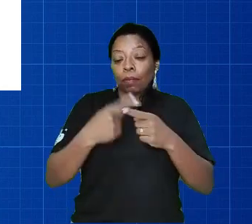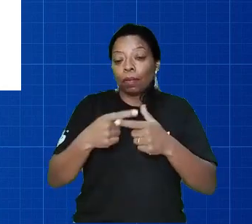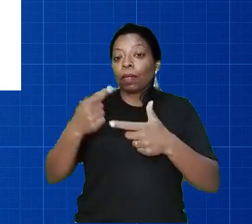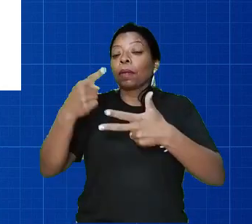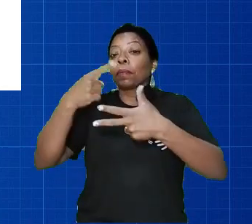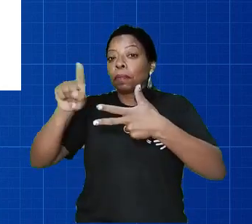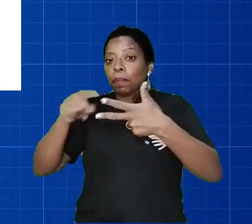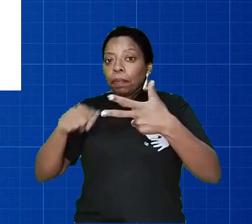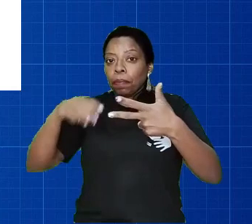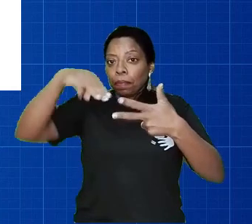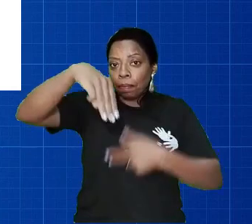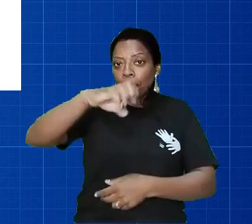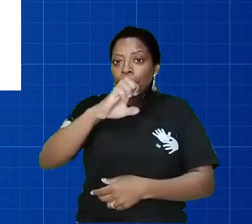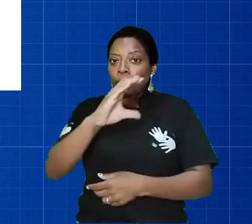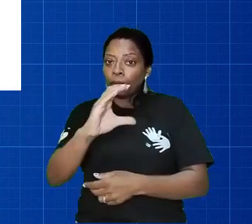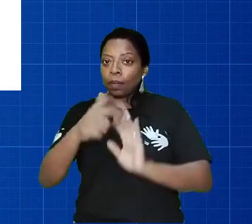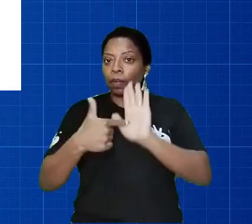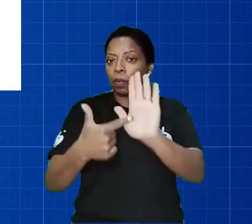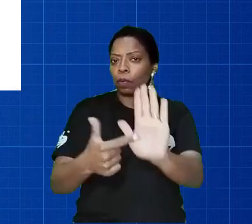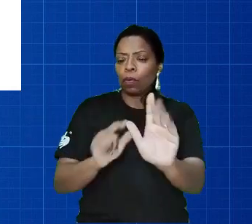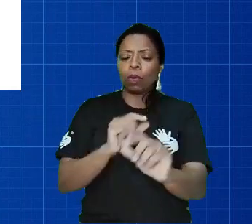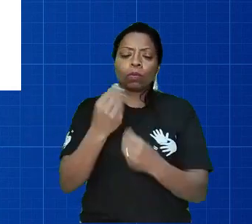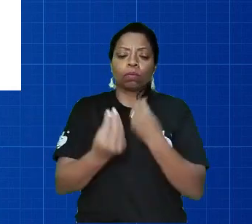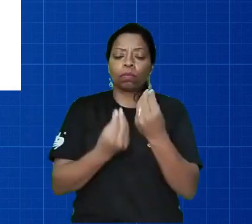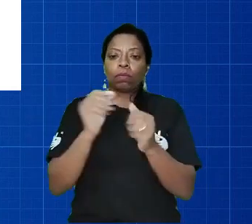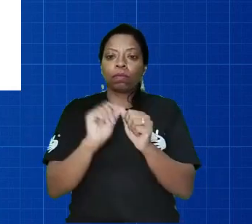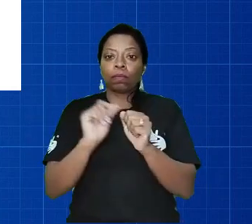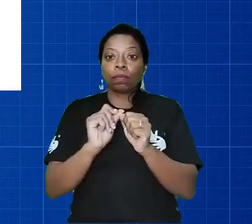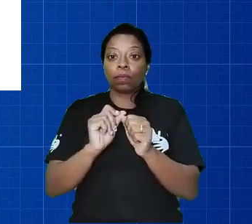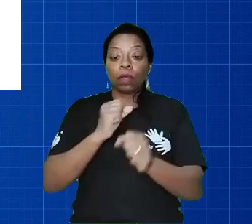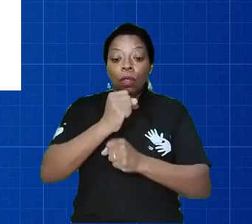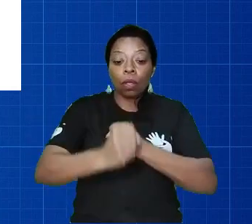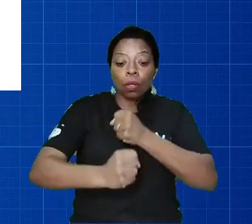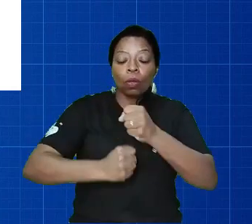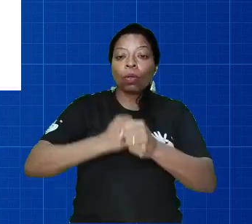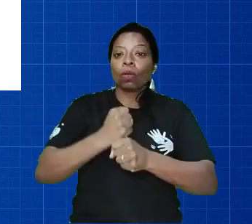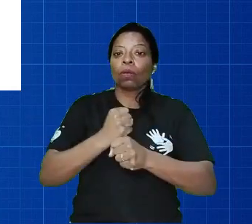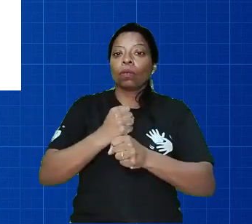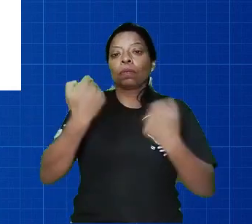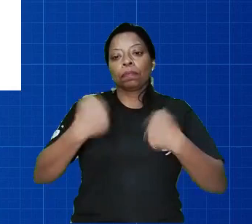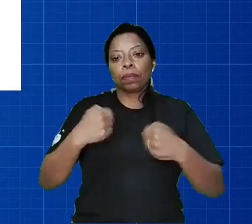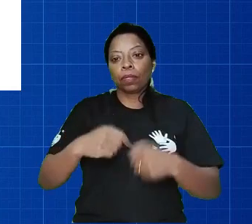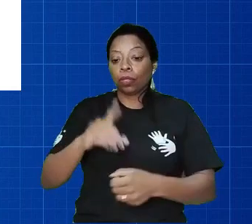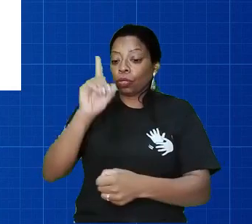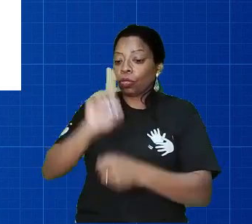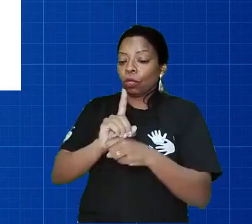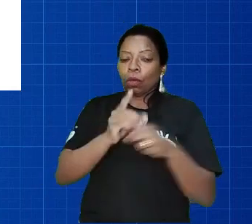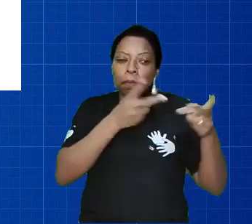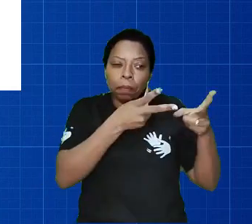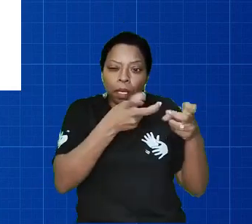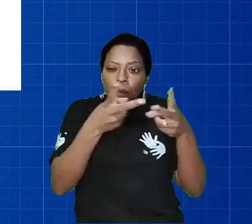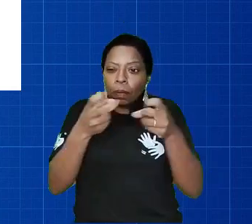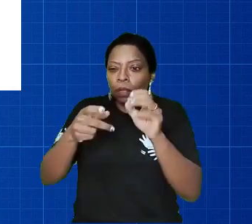durante o ano letivo, algumas ações dependem da participação da direção na unidade, acompanhando os